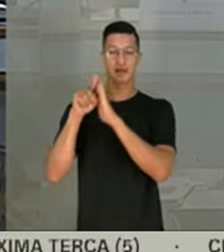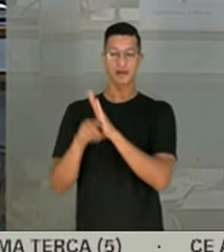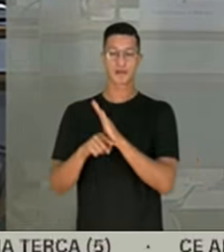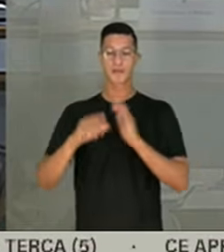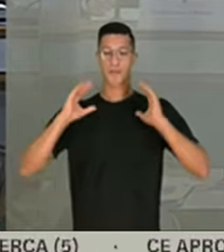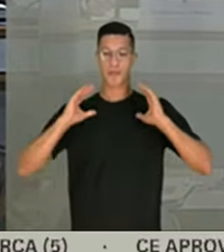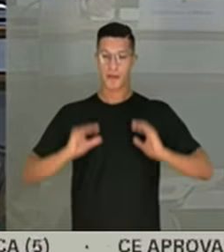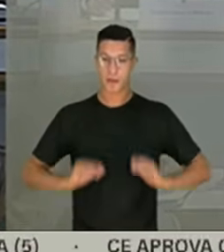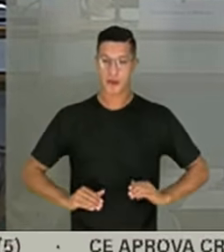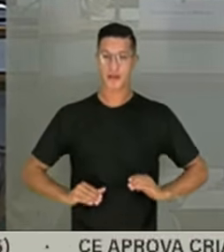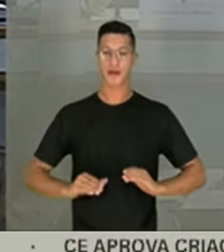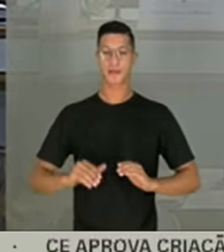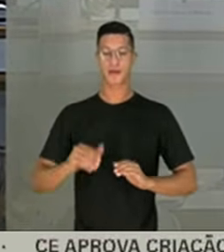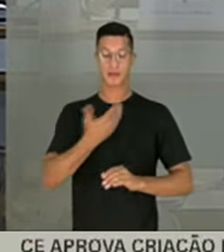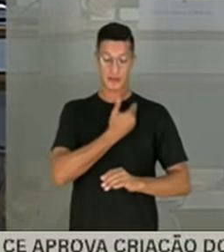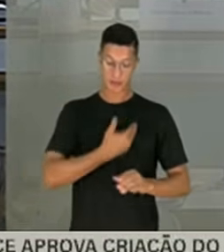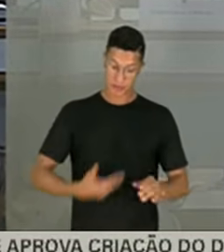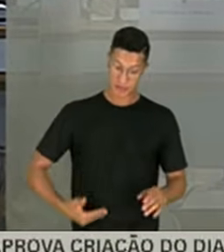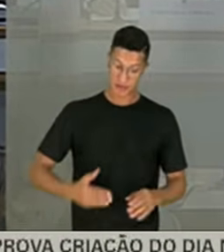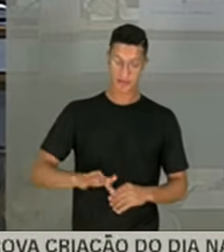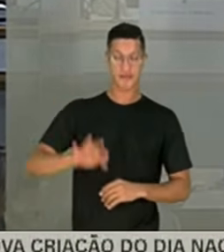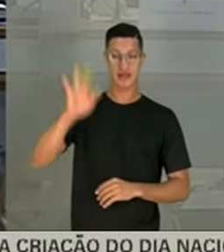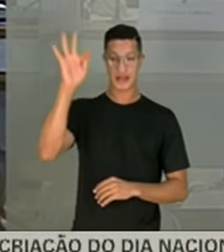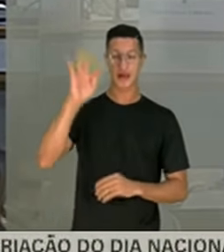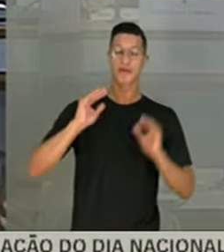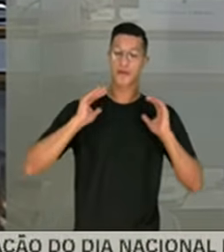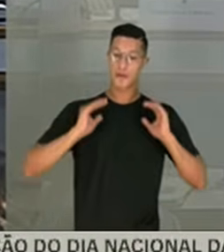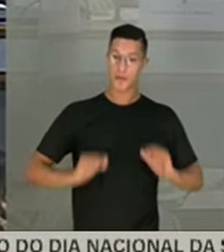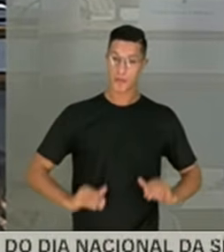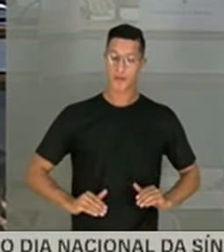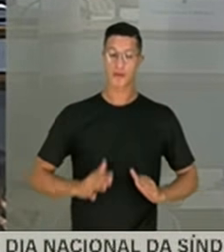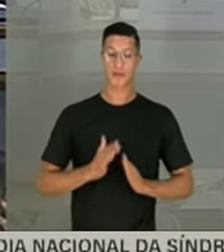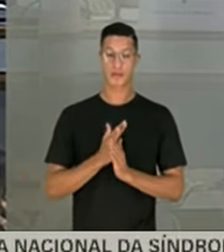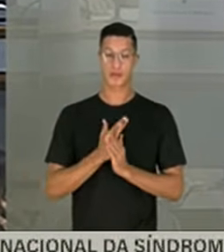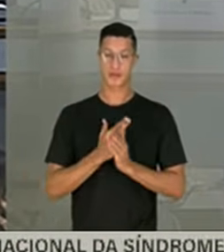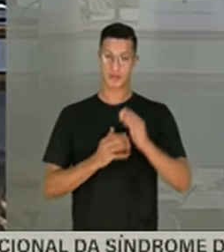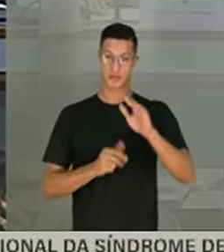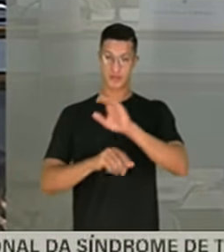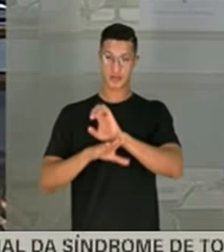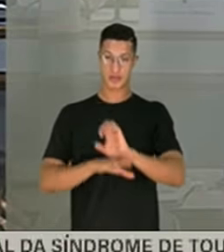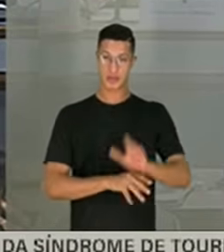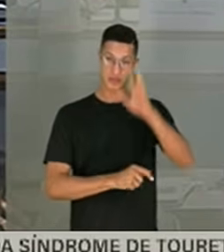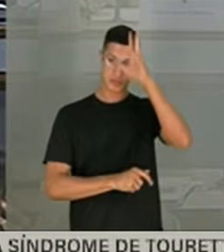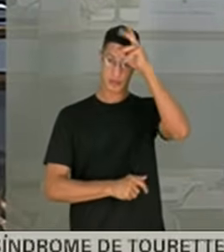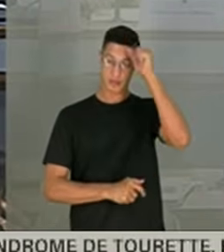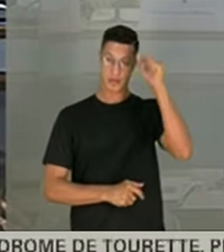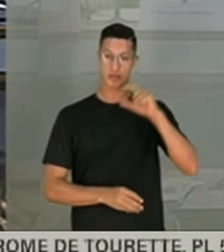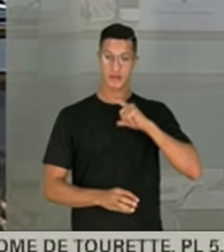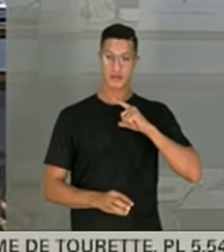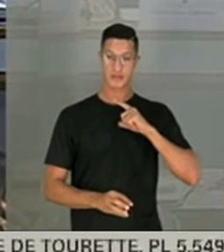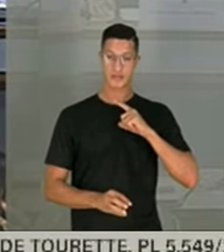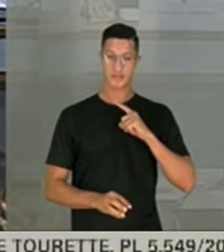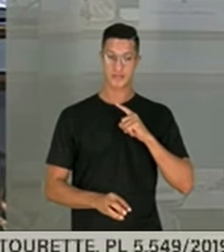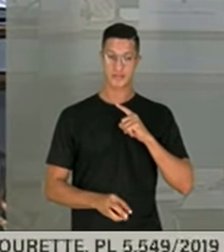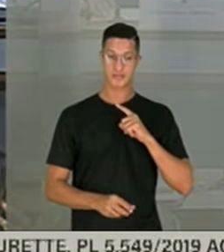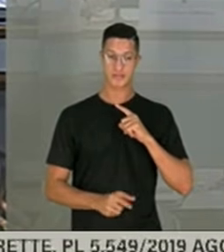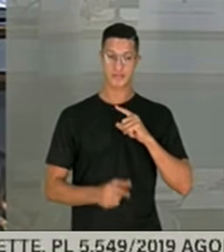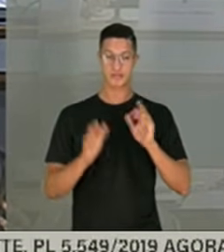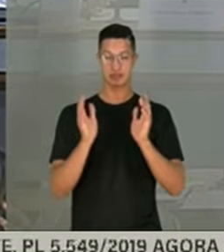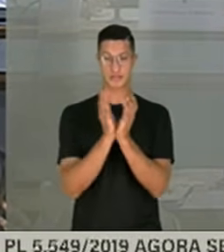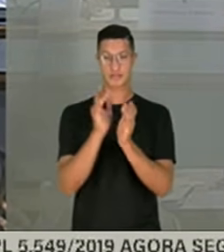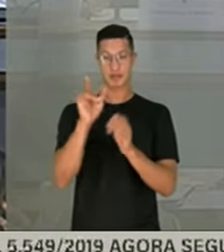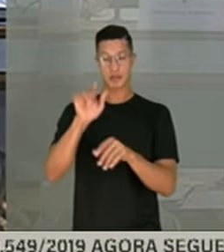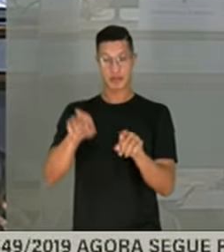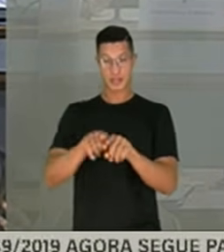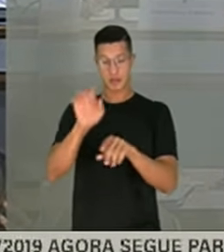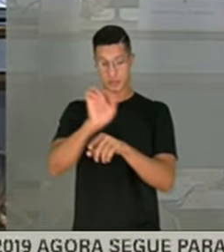Investigando o comportamento do governo federal, o comportamento do estado do Amazonas, que está no escopo, e